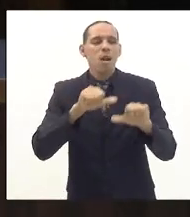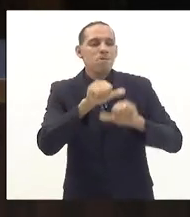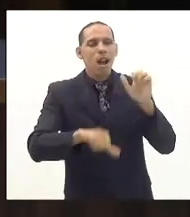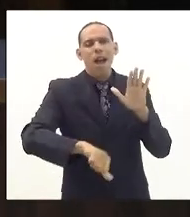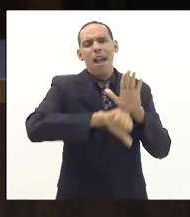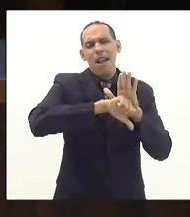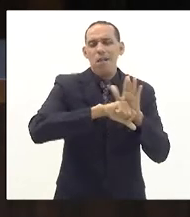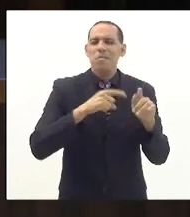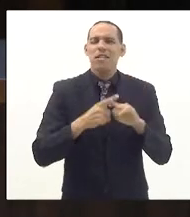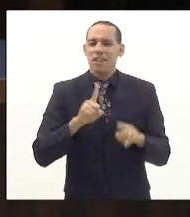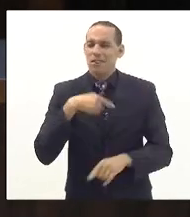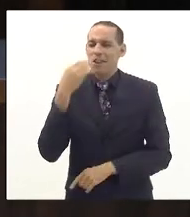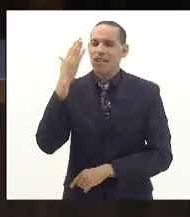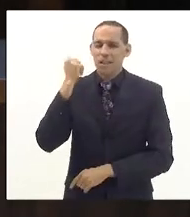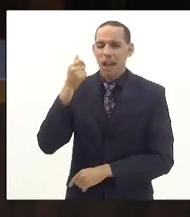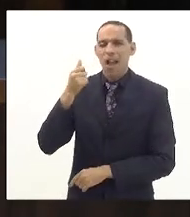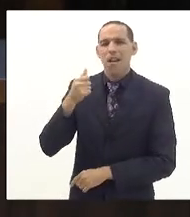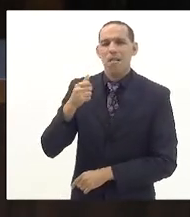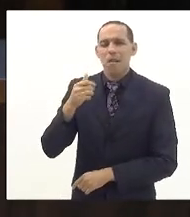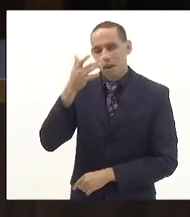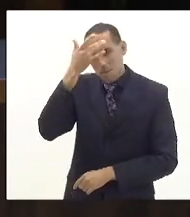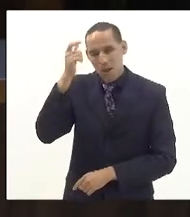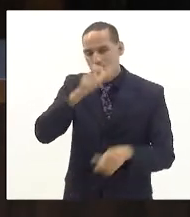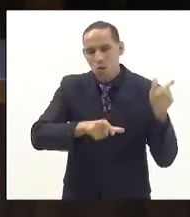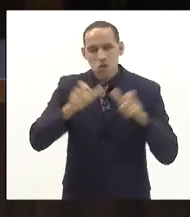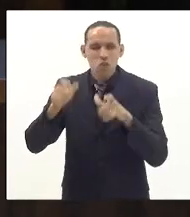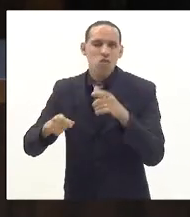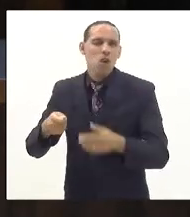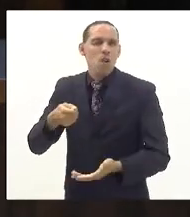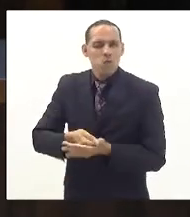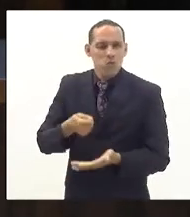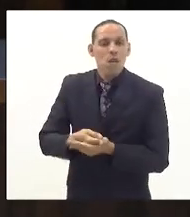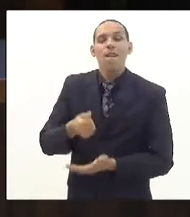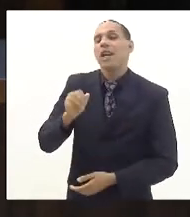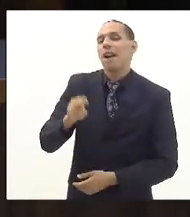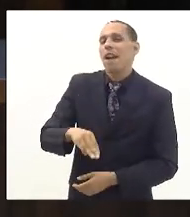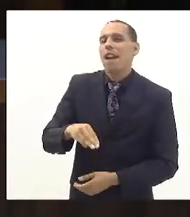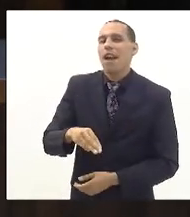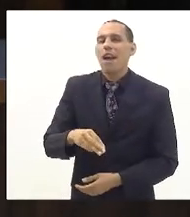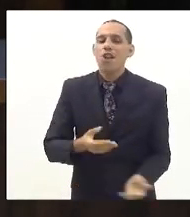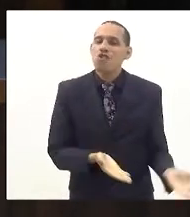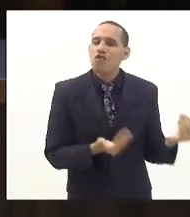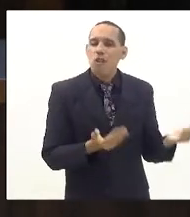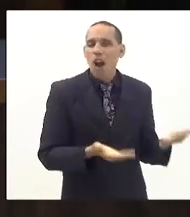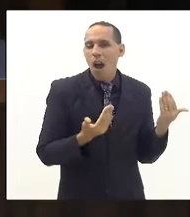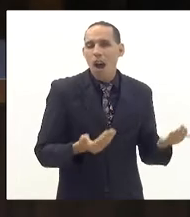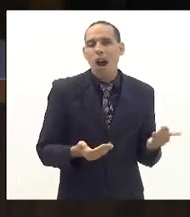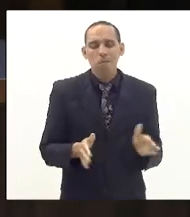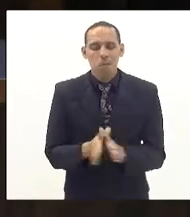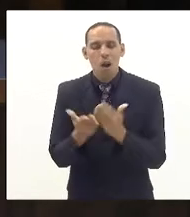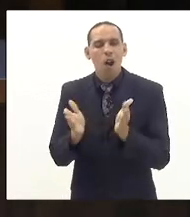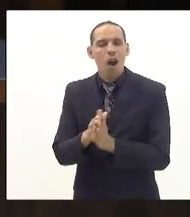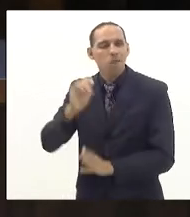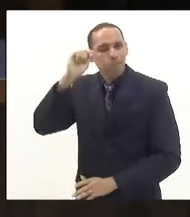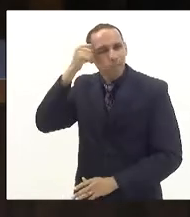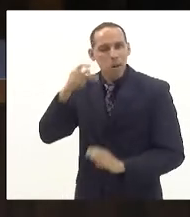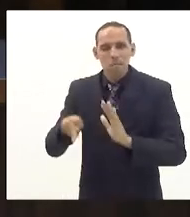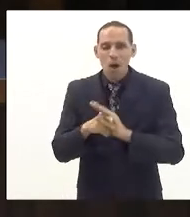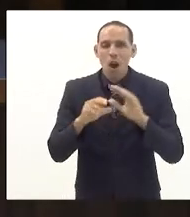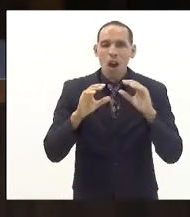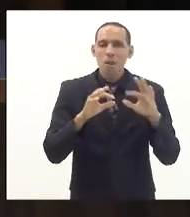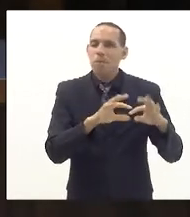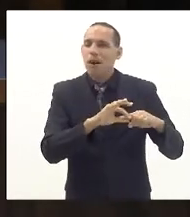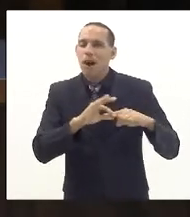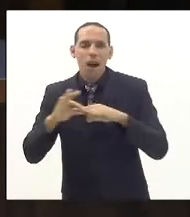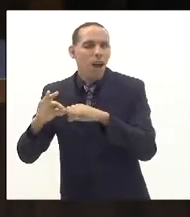a gente sabe bem quem é que é punido, é o jovem negro, o jovem pobre das nossas comunidades, das nossas